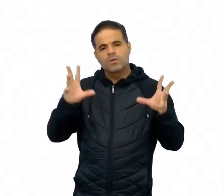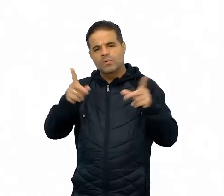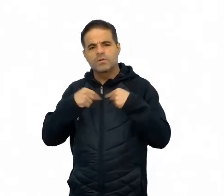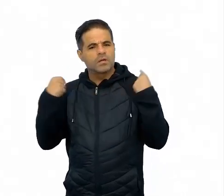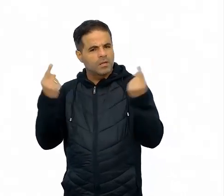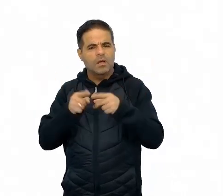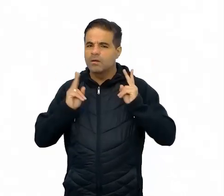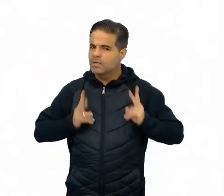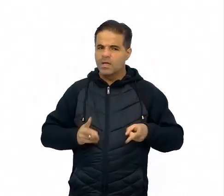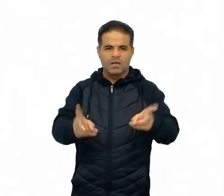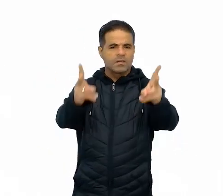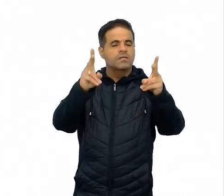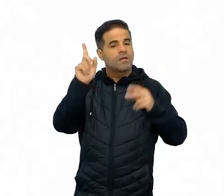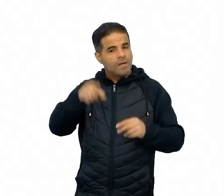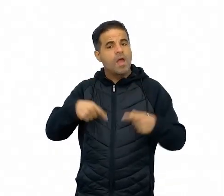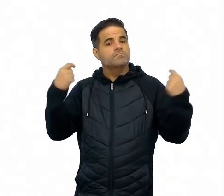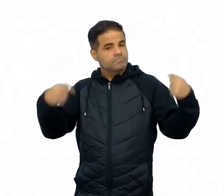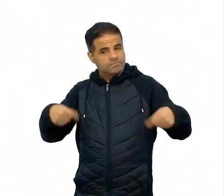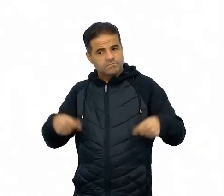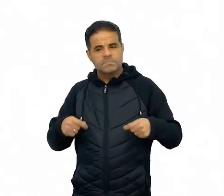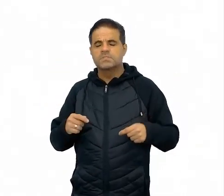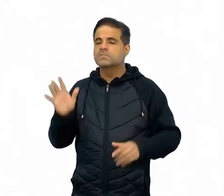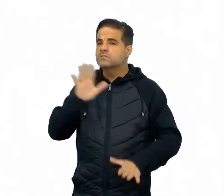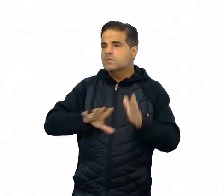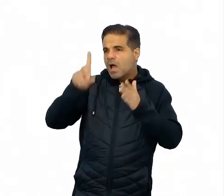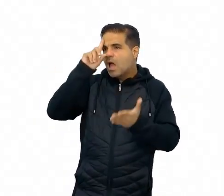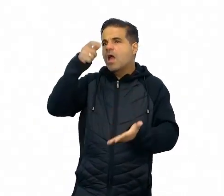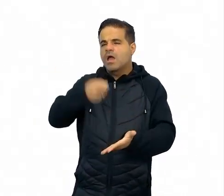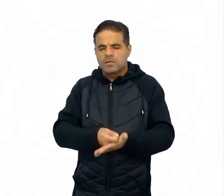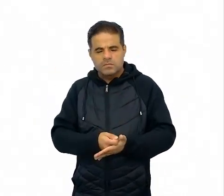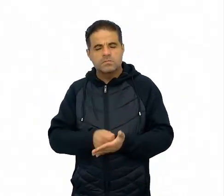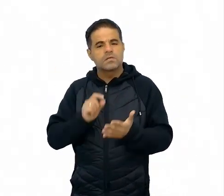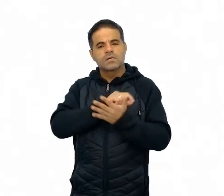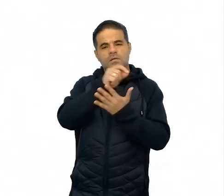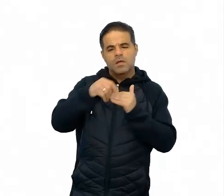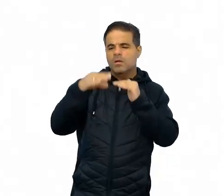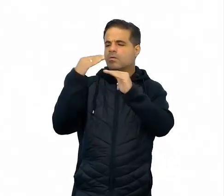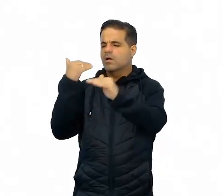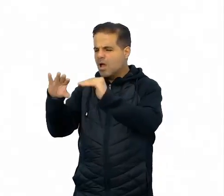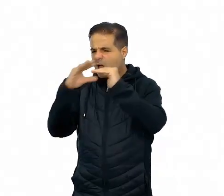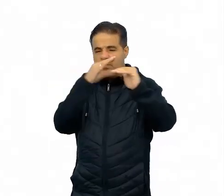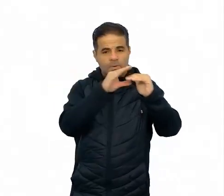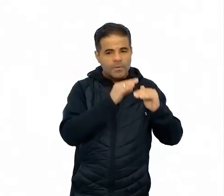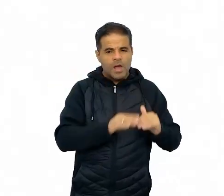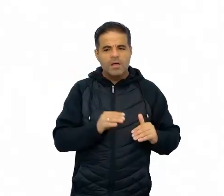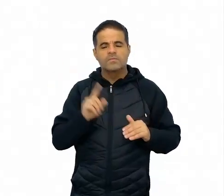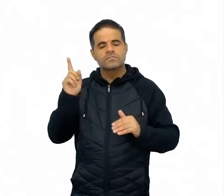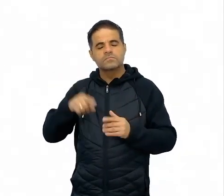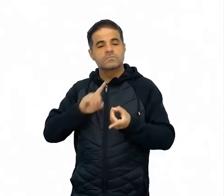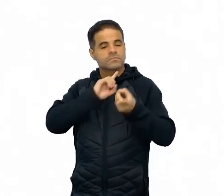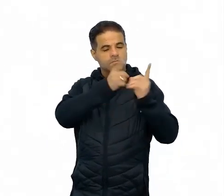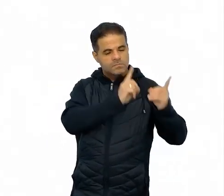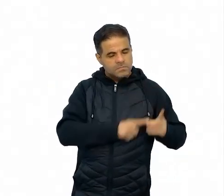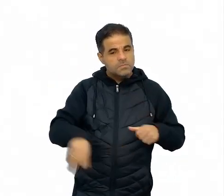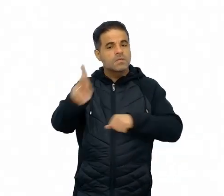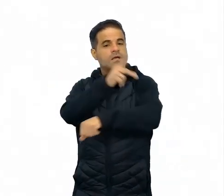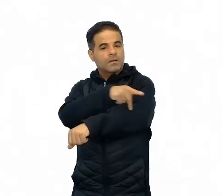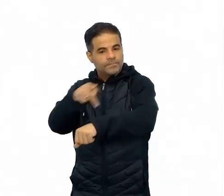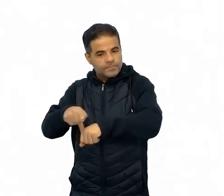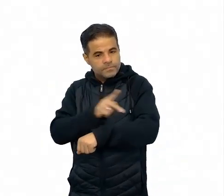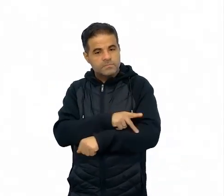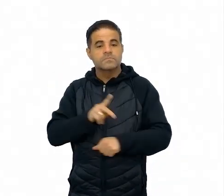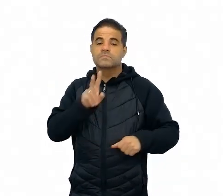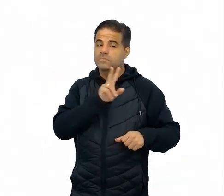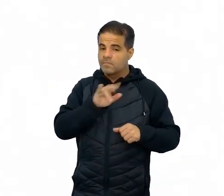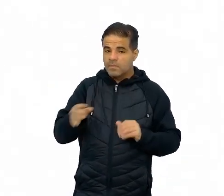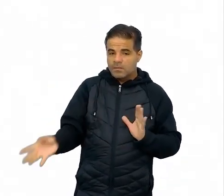as vezes que é necessário tomar decisões sobre os encaminhamentos didáticos pedagógicos que